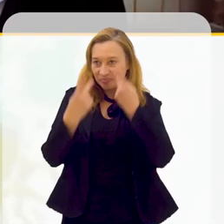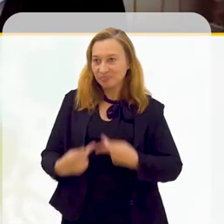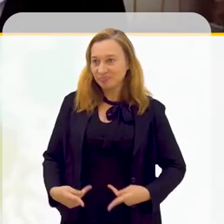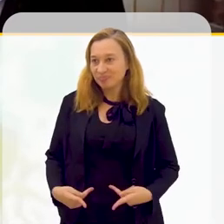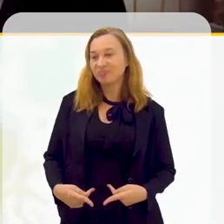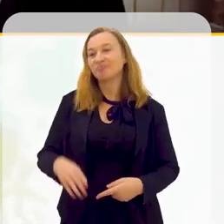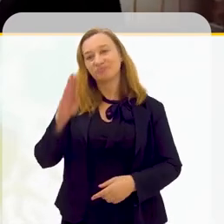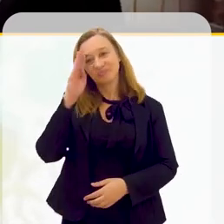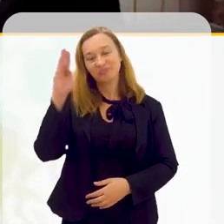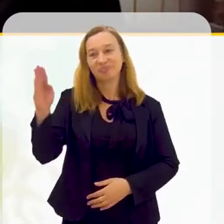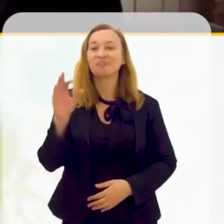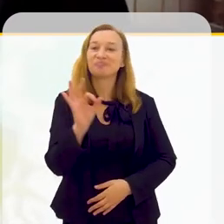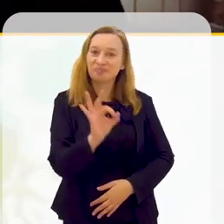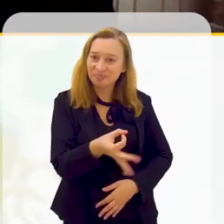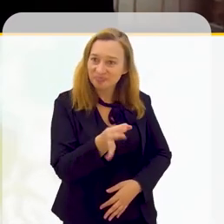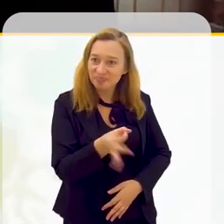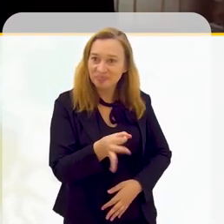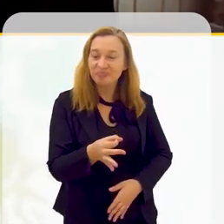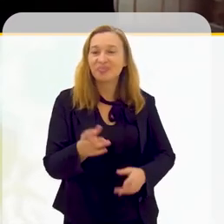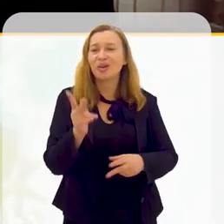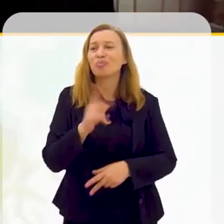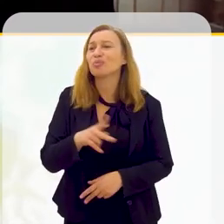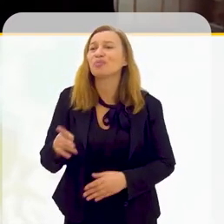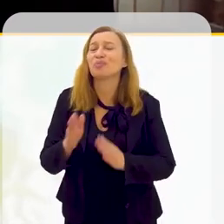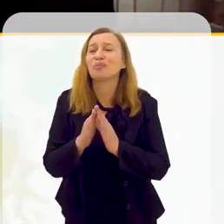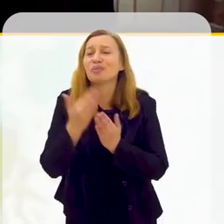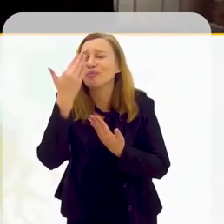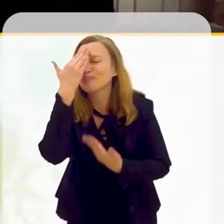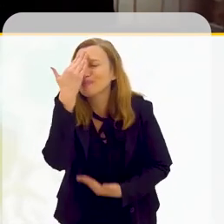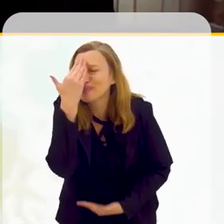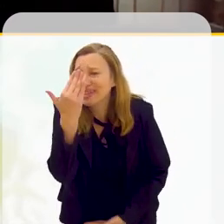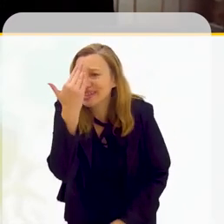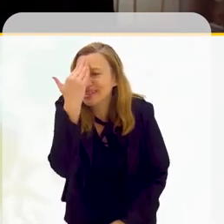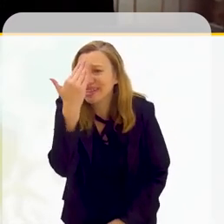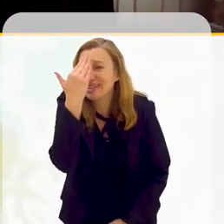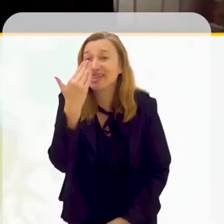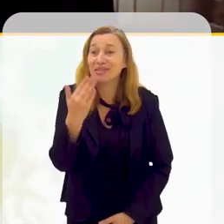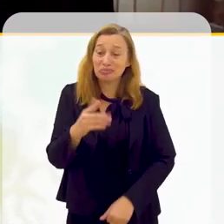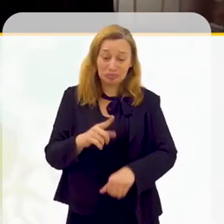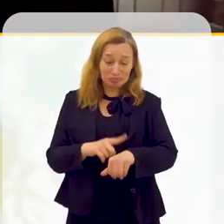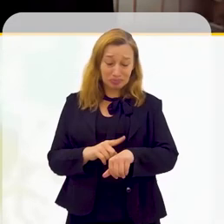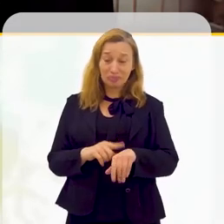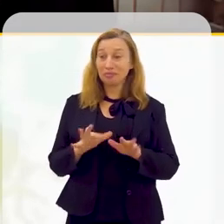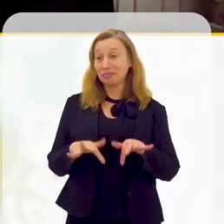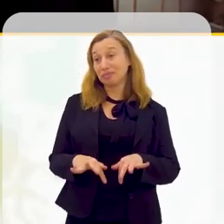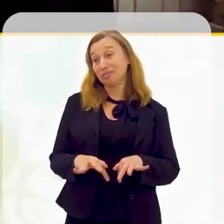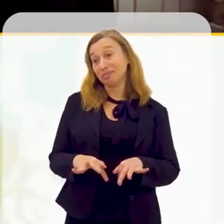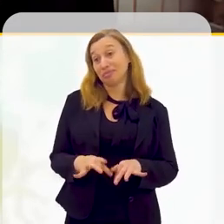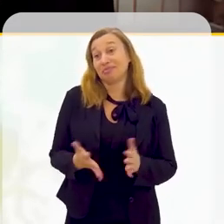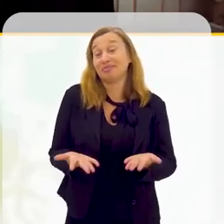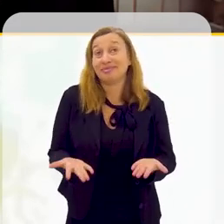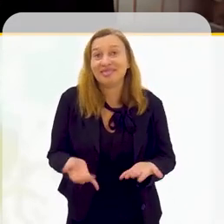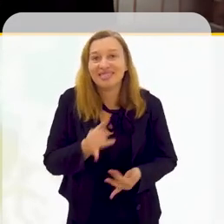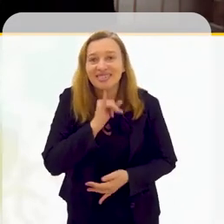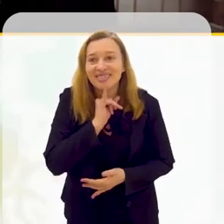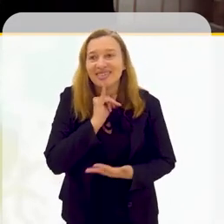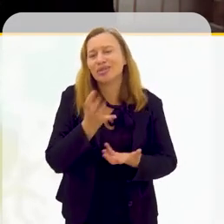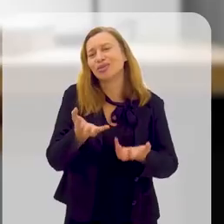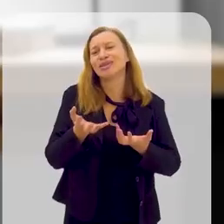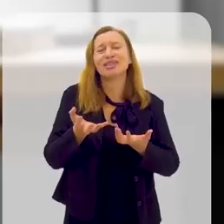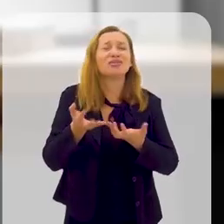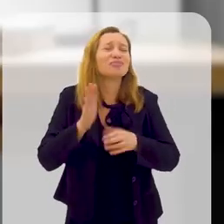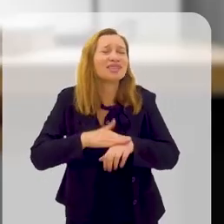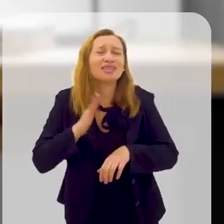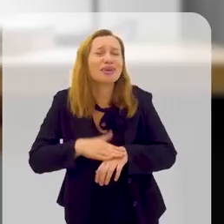sanitário fundamental Com certeza professora Muitíssimo obrigada a gente já encerrou o nosso tempo